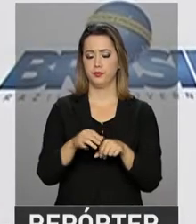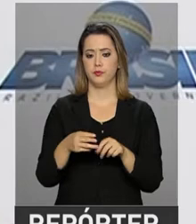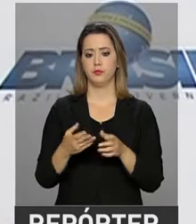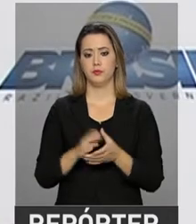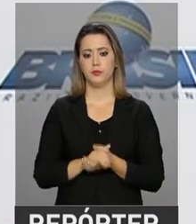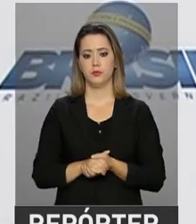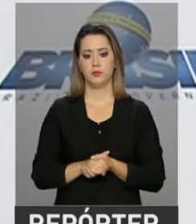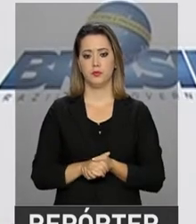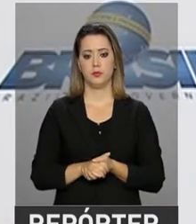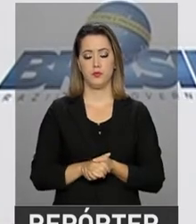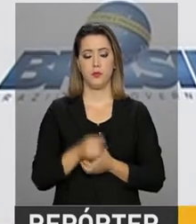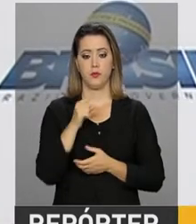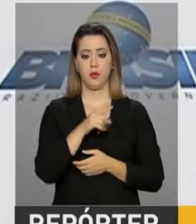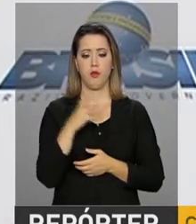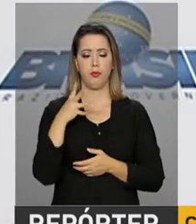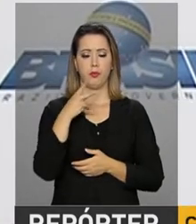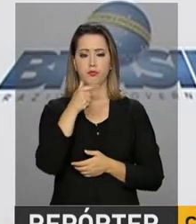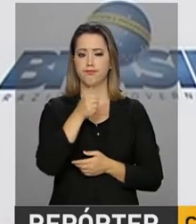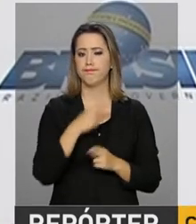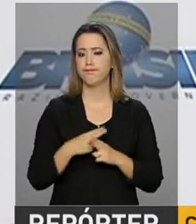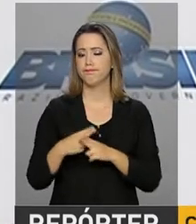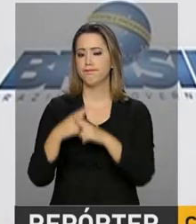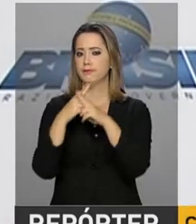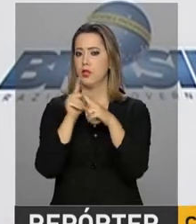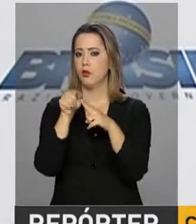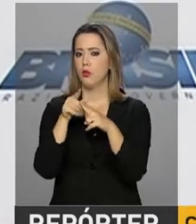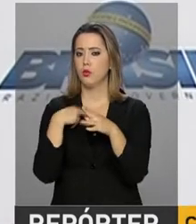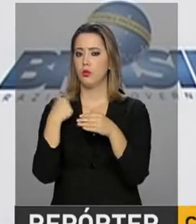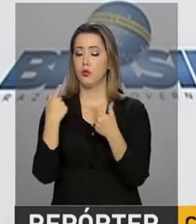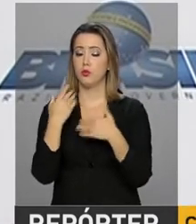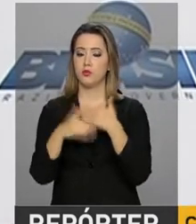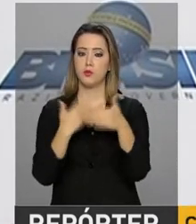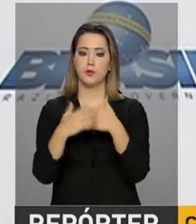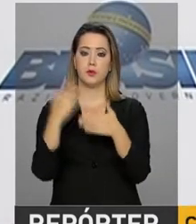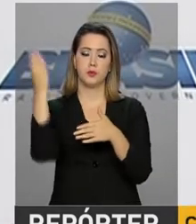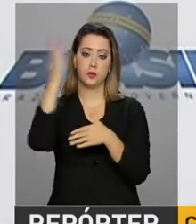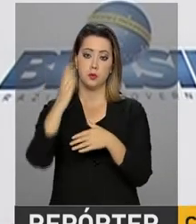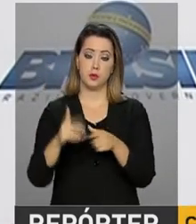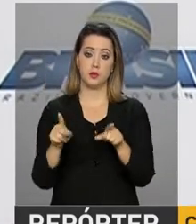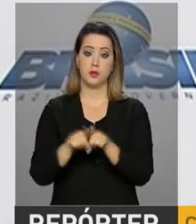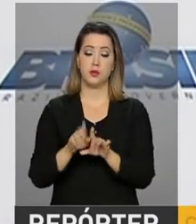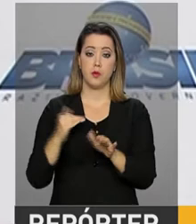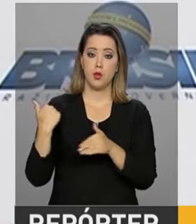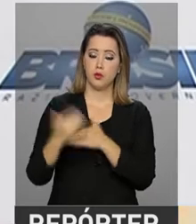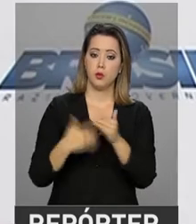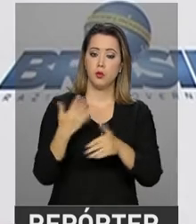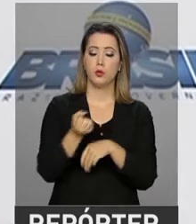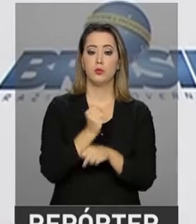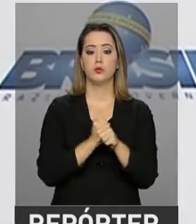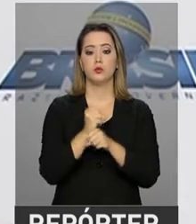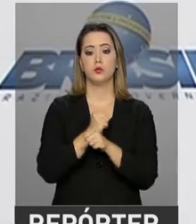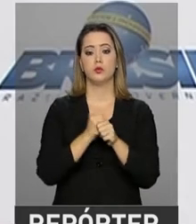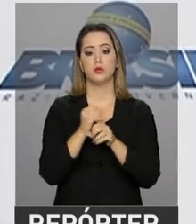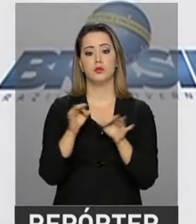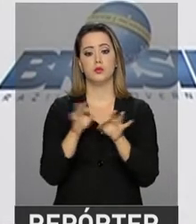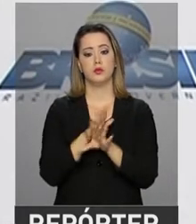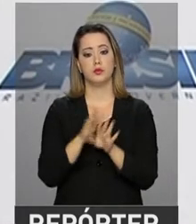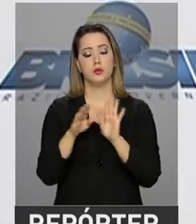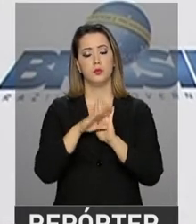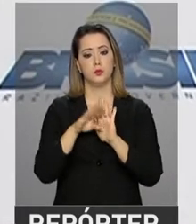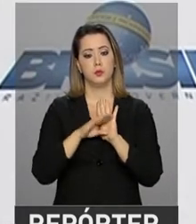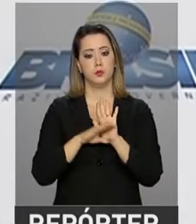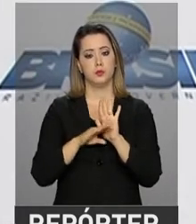Esse satélite tem um extraordinário papel no desenvolvimento do Brasil. Ao longo dos anos, até a finalização do